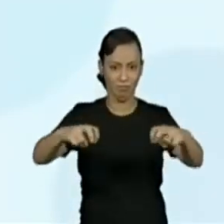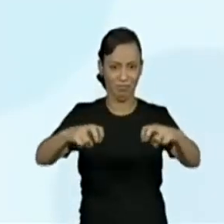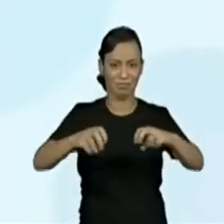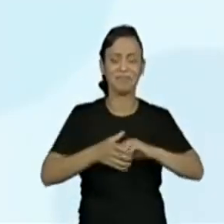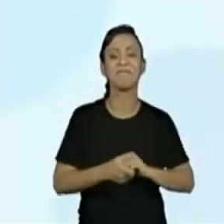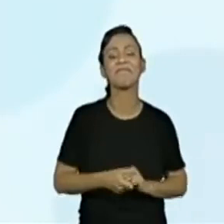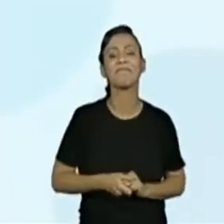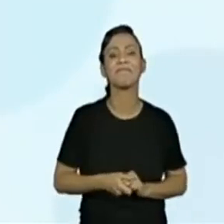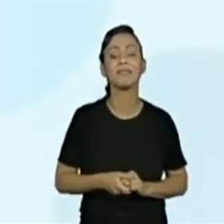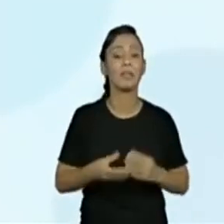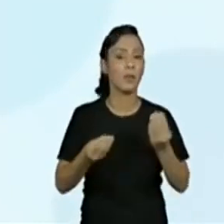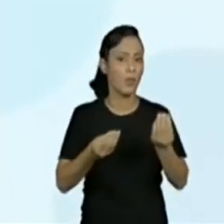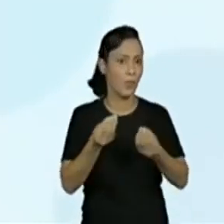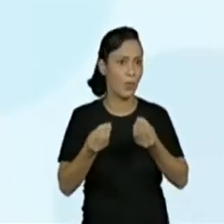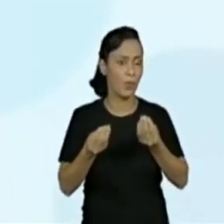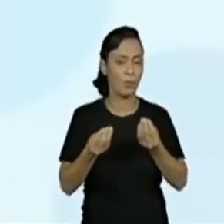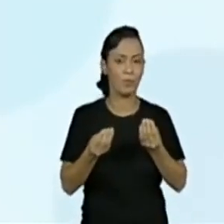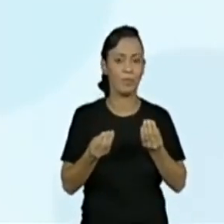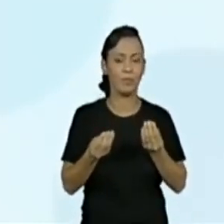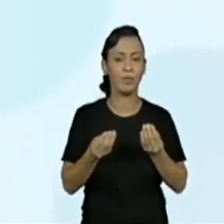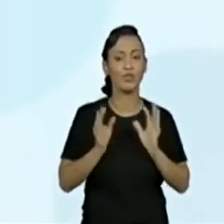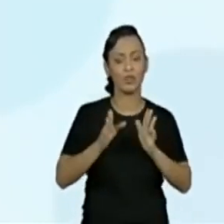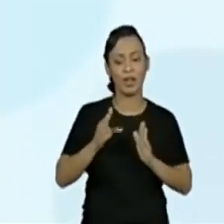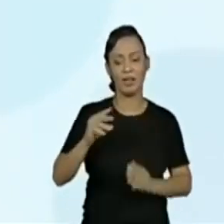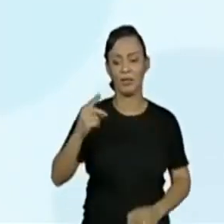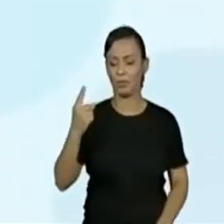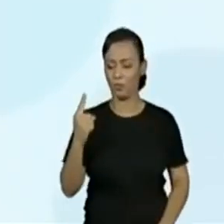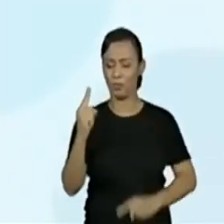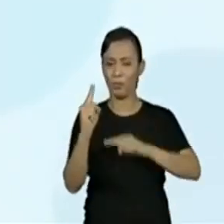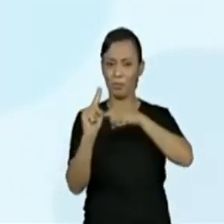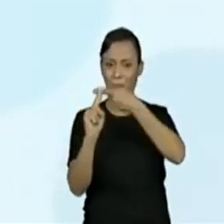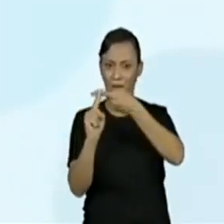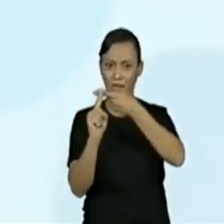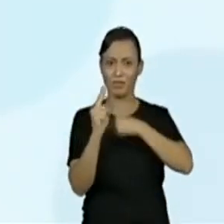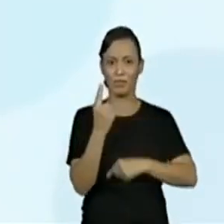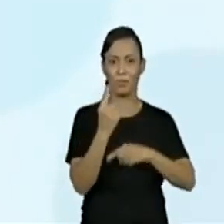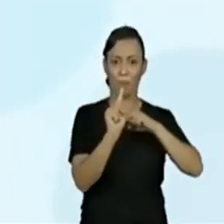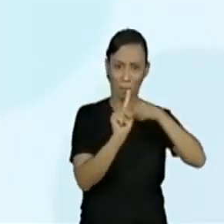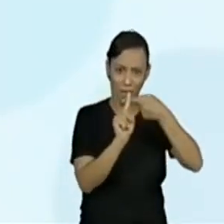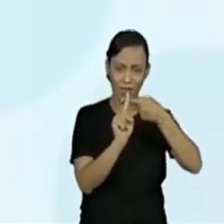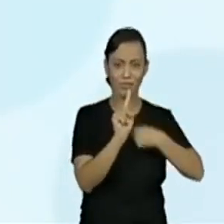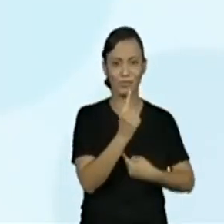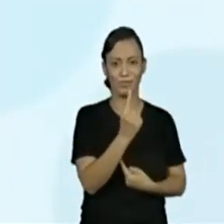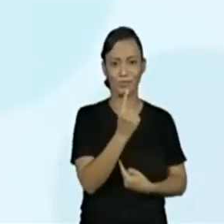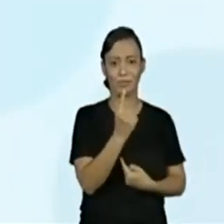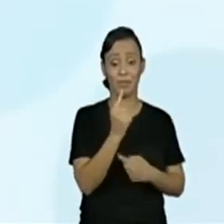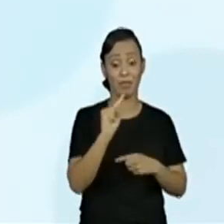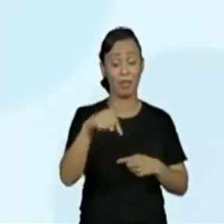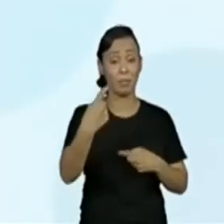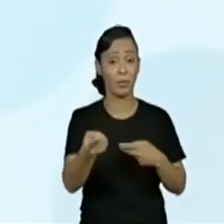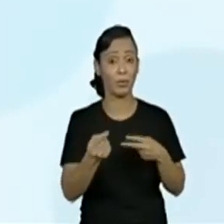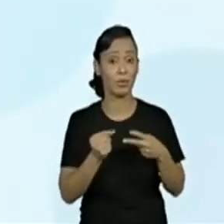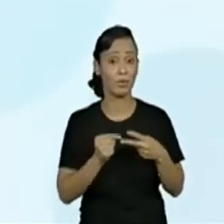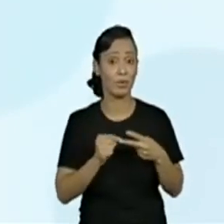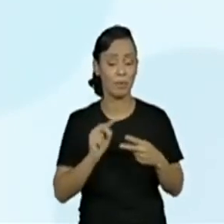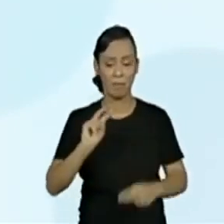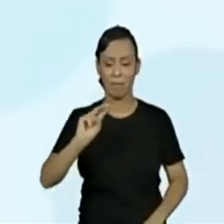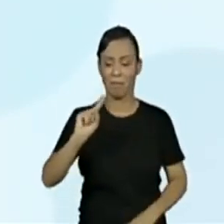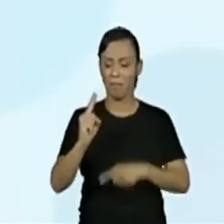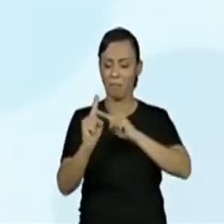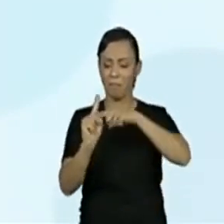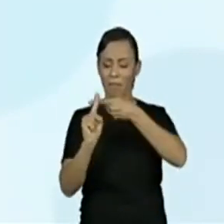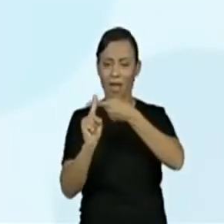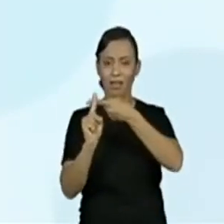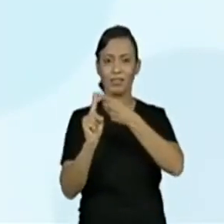nós contamos de um em um, depois nós contamos de dois em dois, e